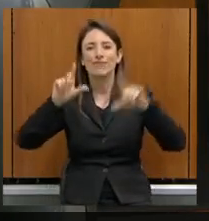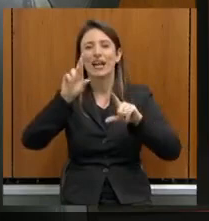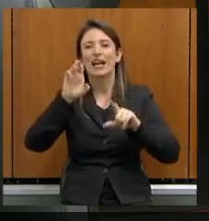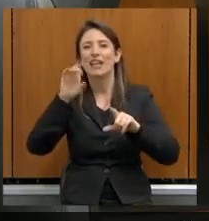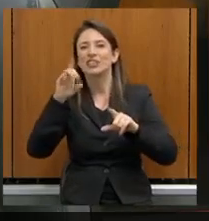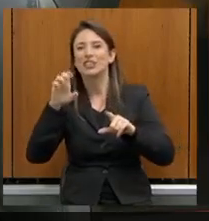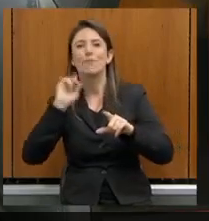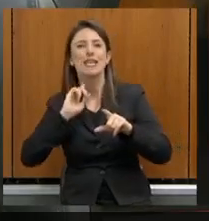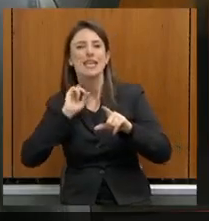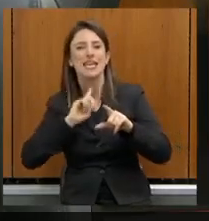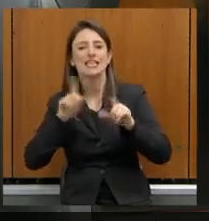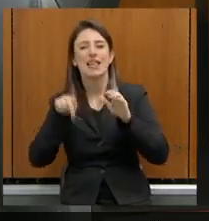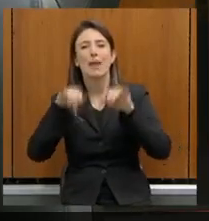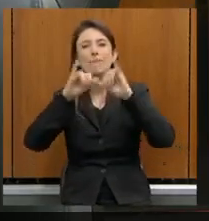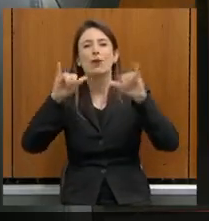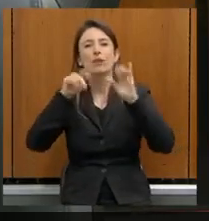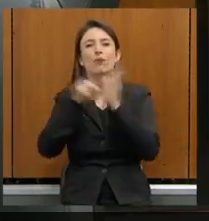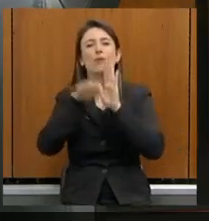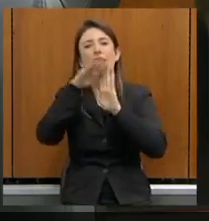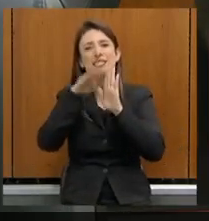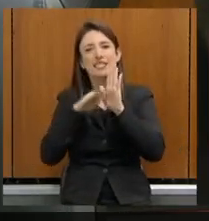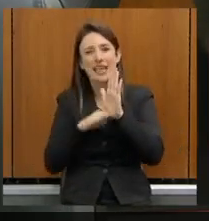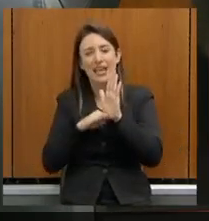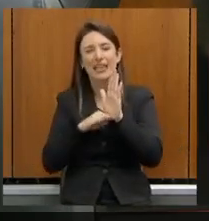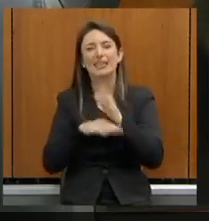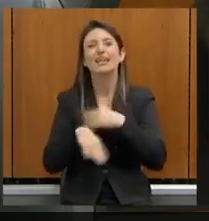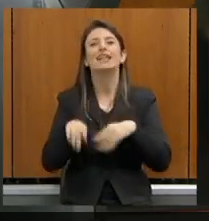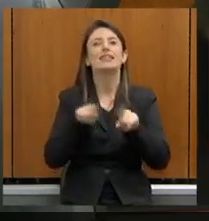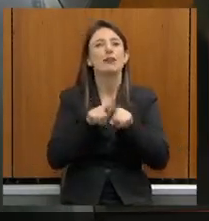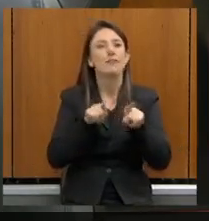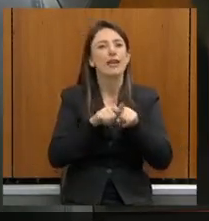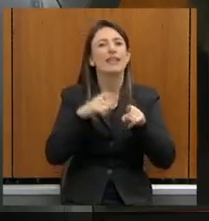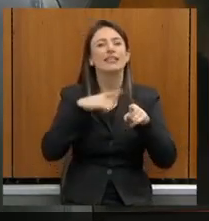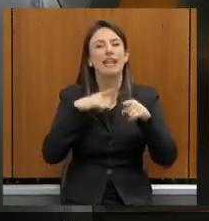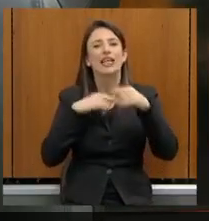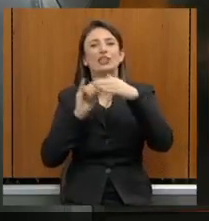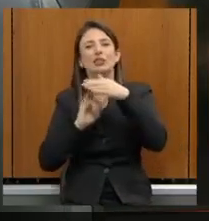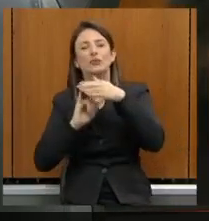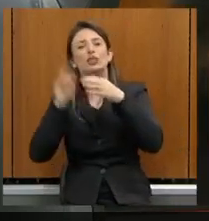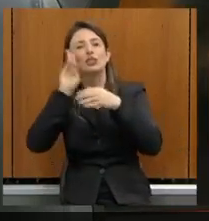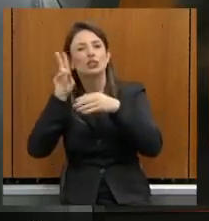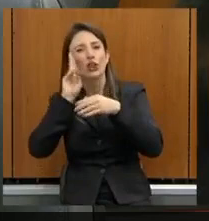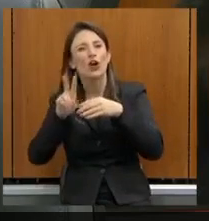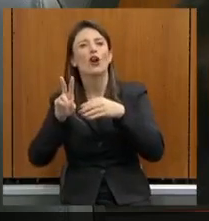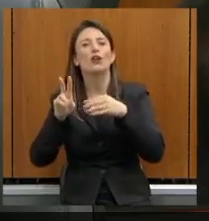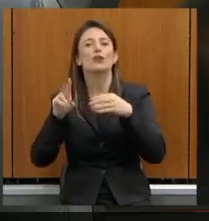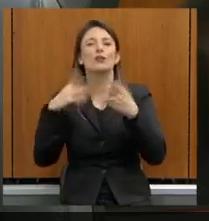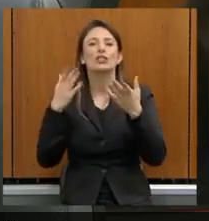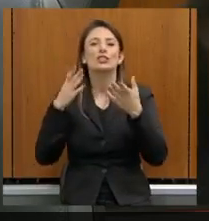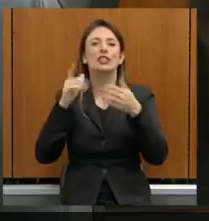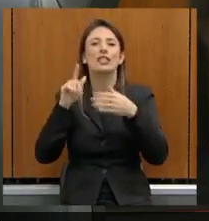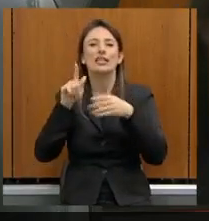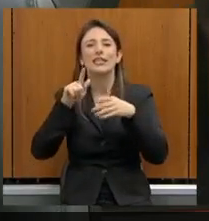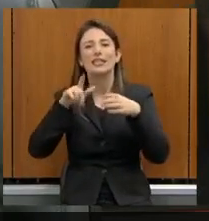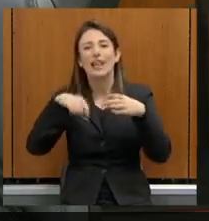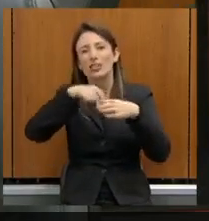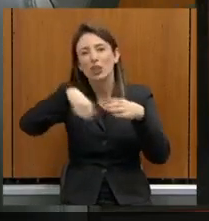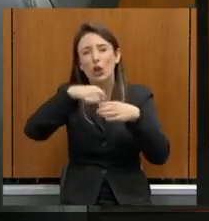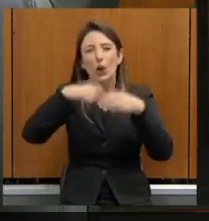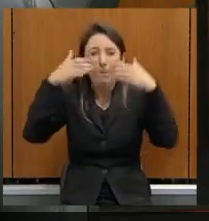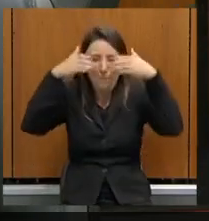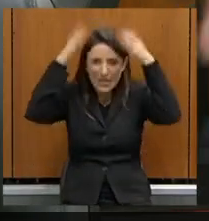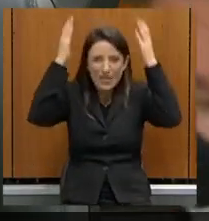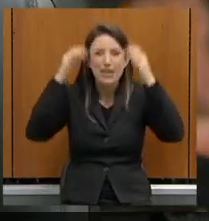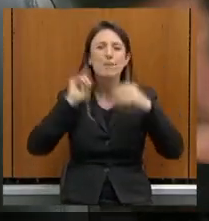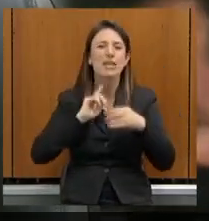o Instituto Patrimônio Histórico com ações da gastronomia mineira, da cozinha mineira, enfim, mas as principais são